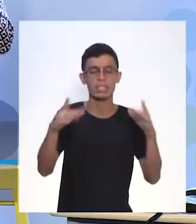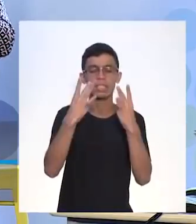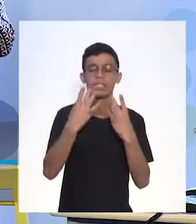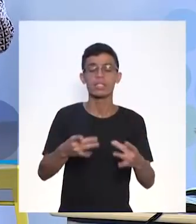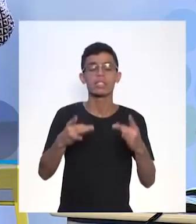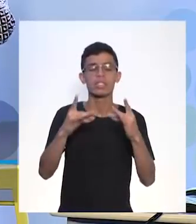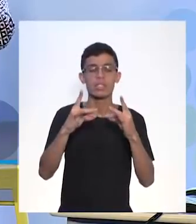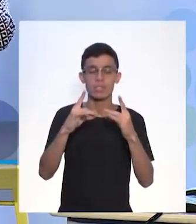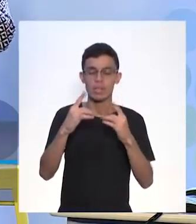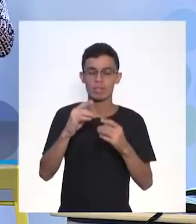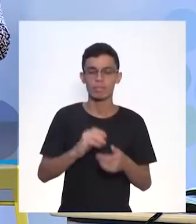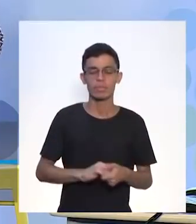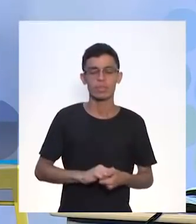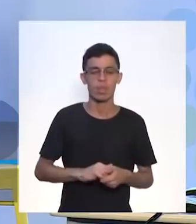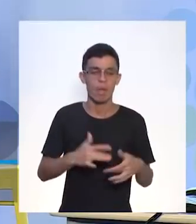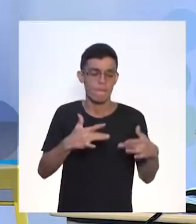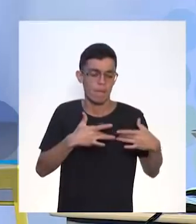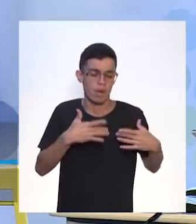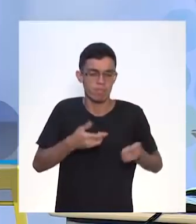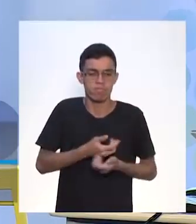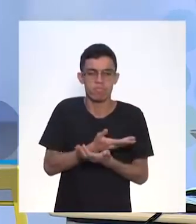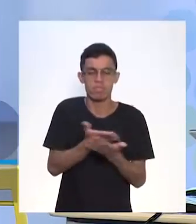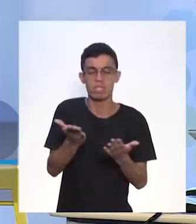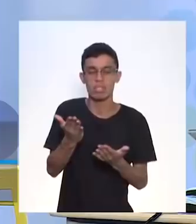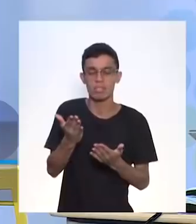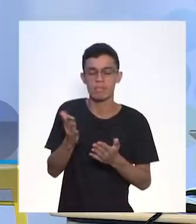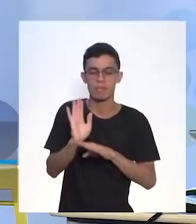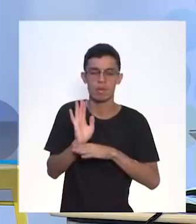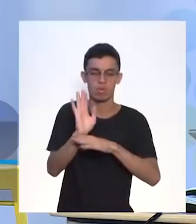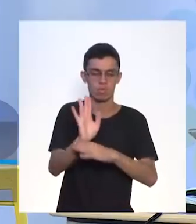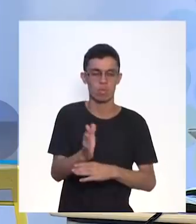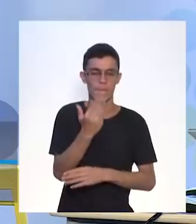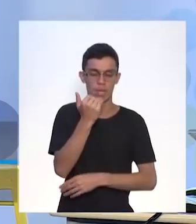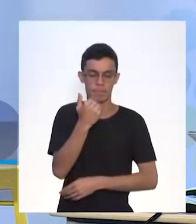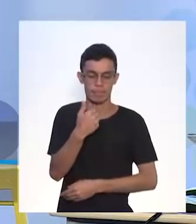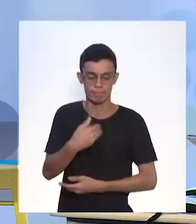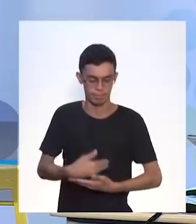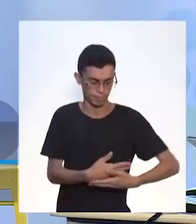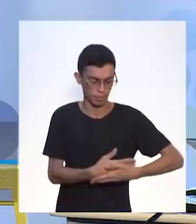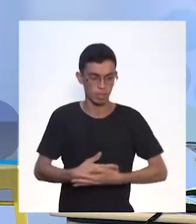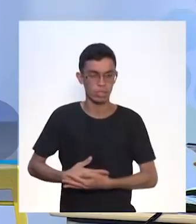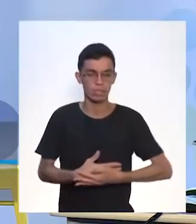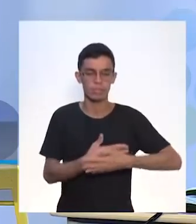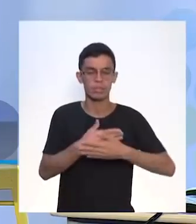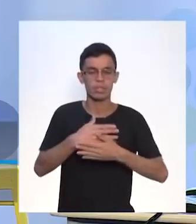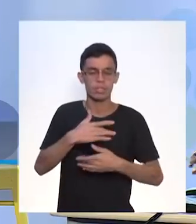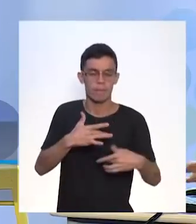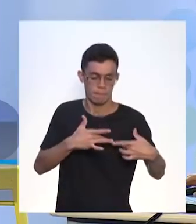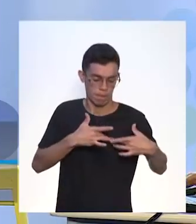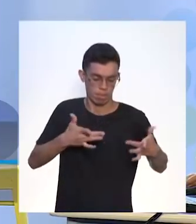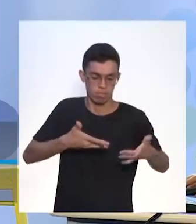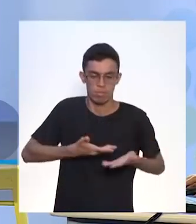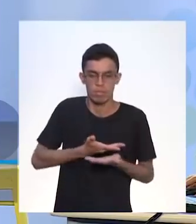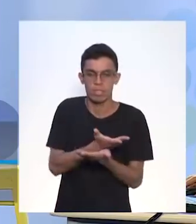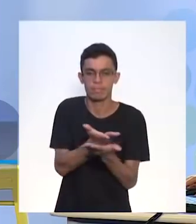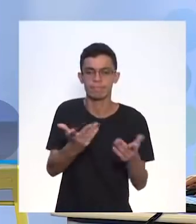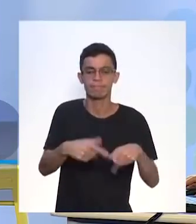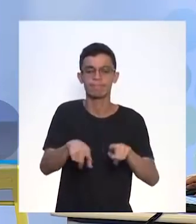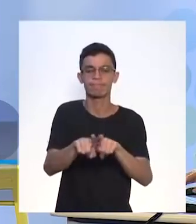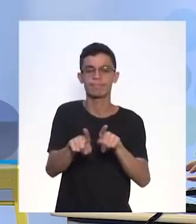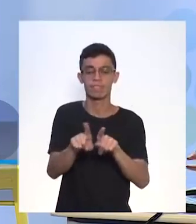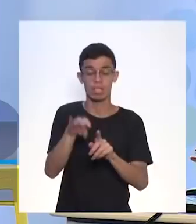no doe, no alimente, né? Prestaram, colocaram como uma caridade também. Colocaram